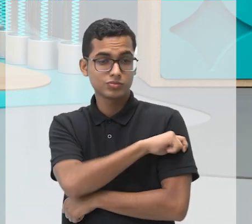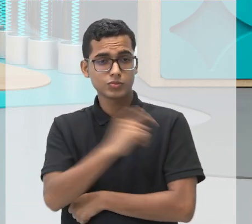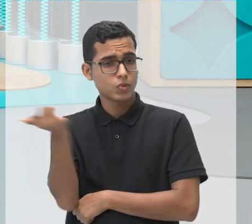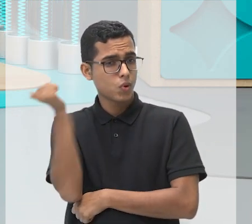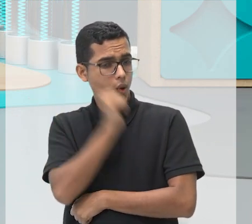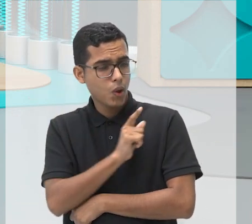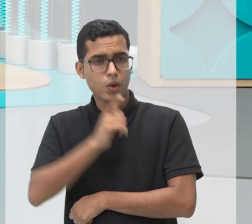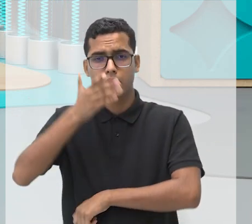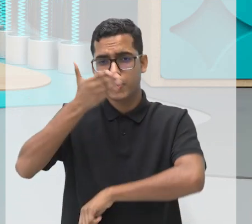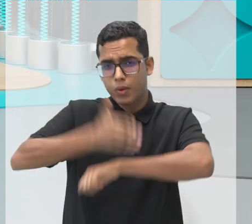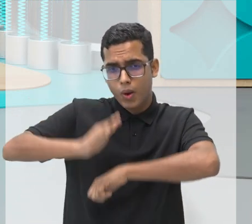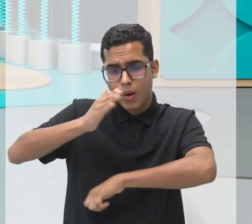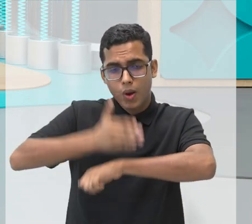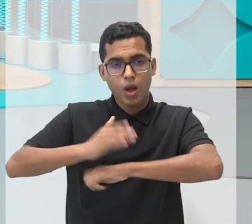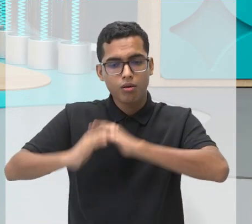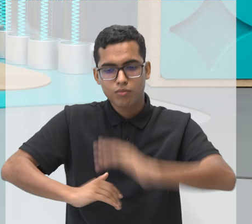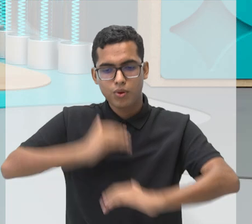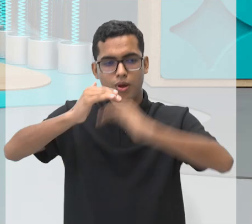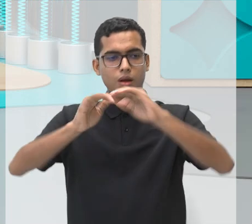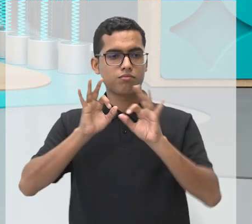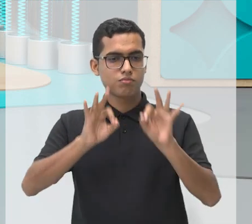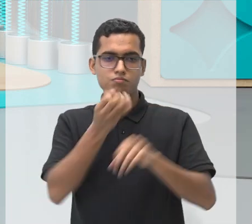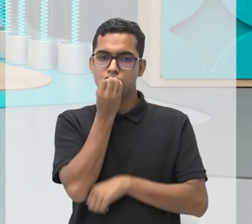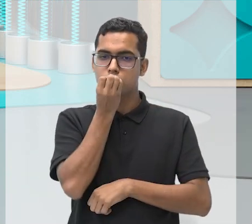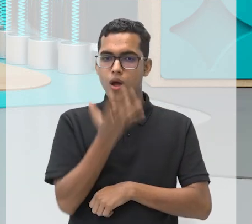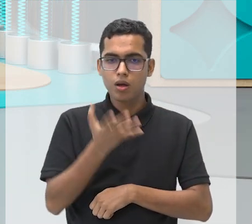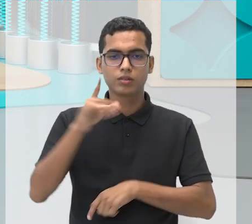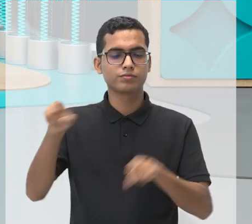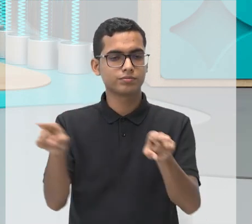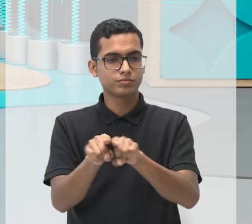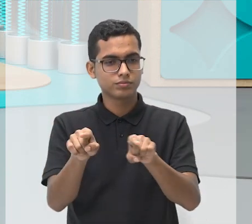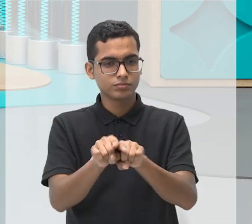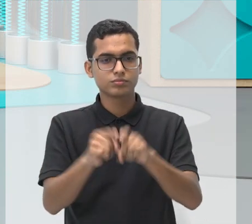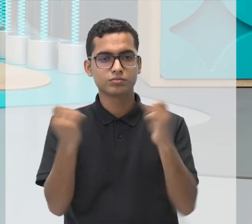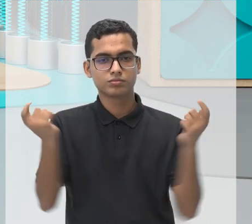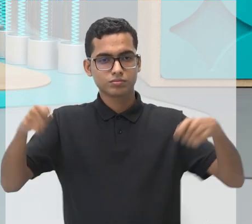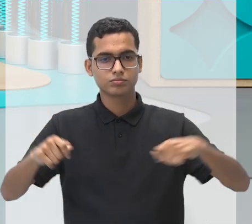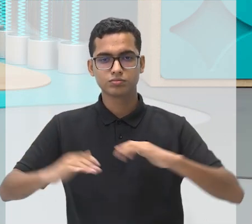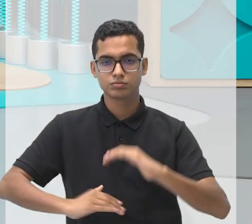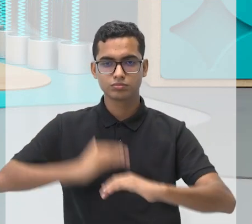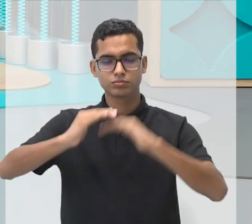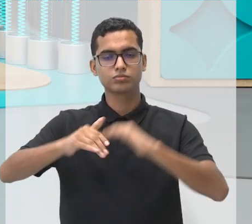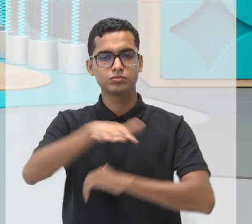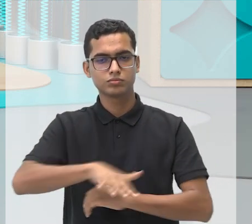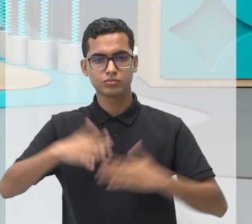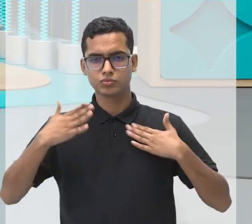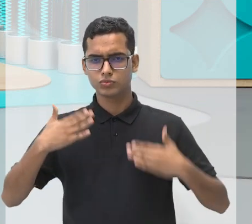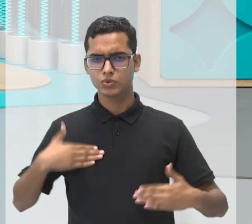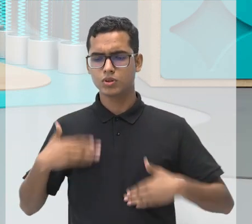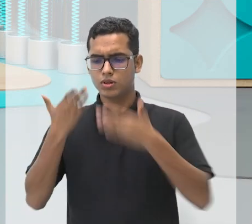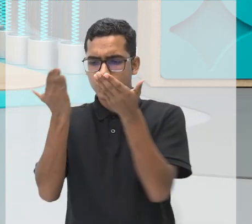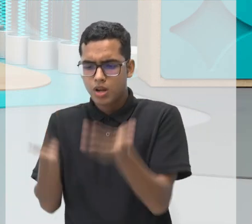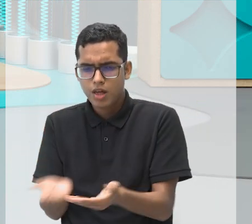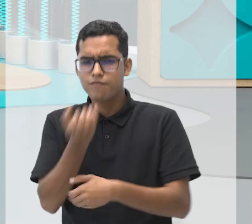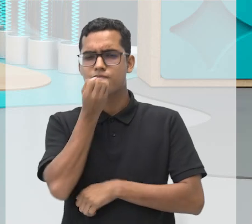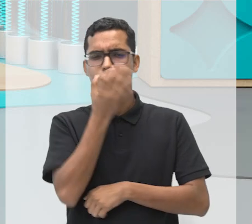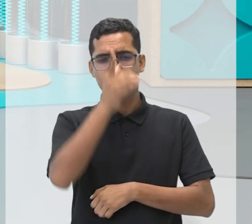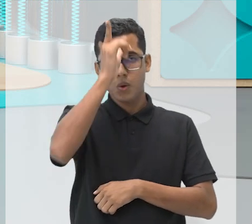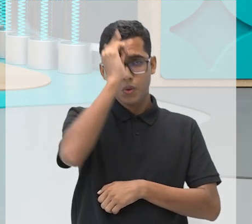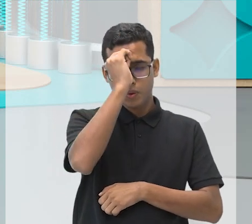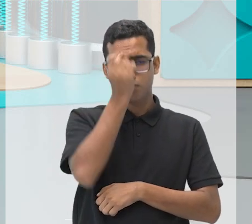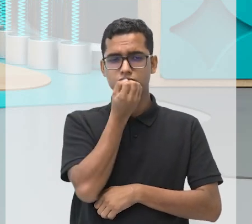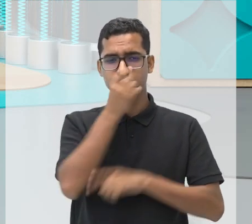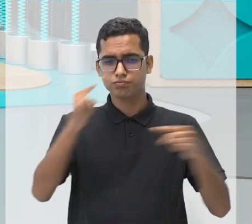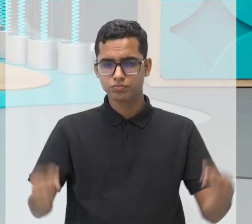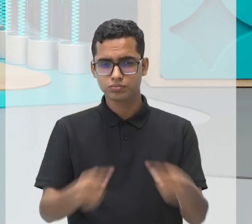consigam alcançar esse desenvolvimento motor, trabalhar essas capacidades físicas, como já disse, de forma leve, suave e